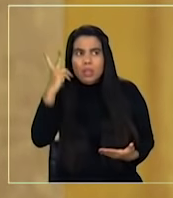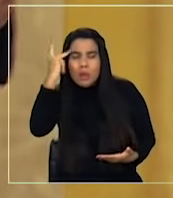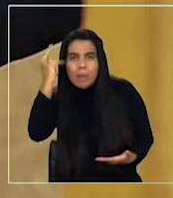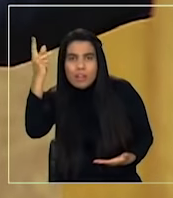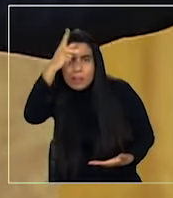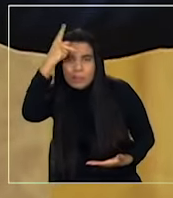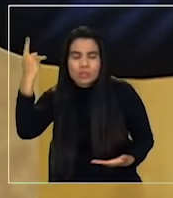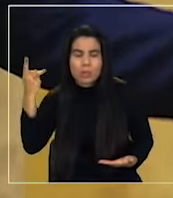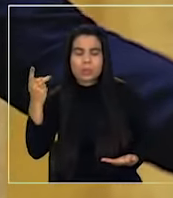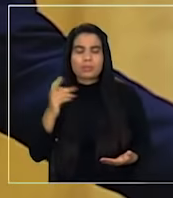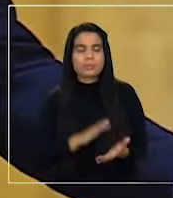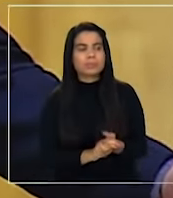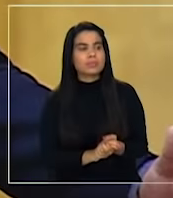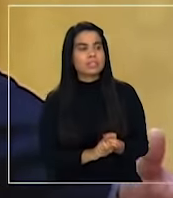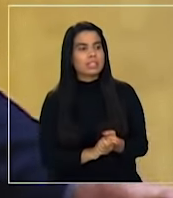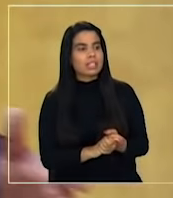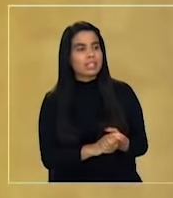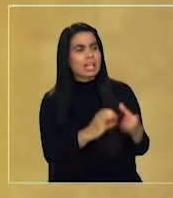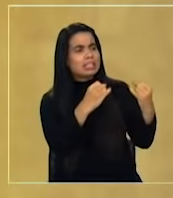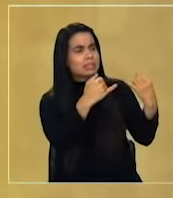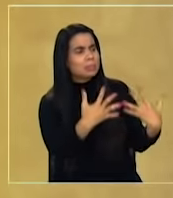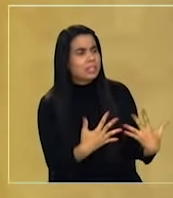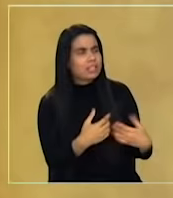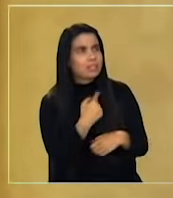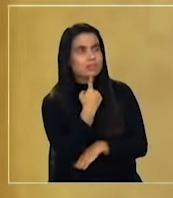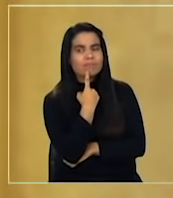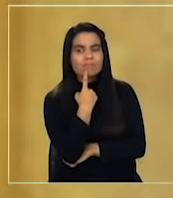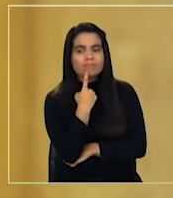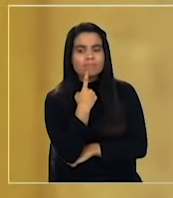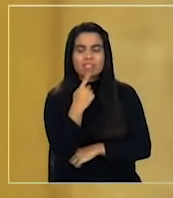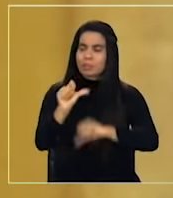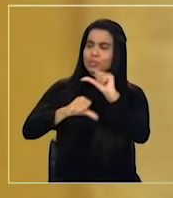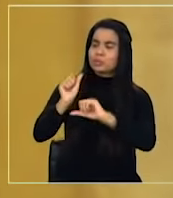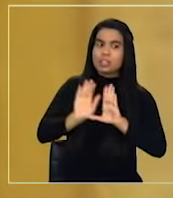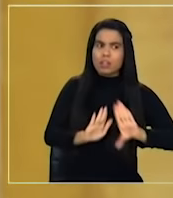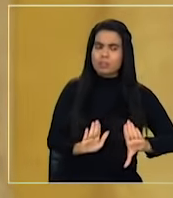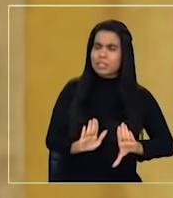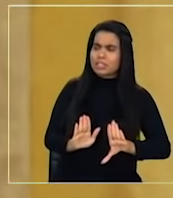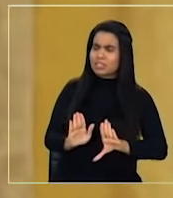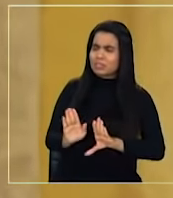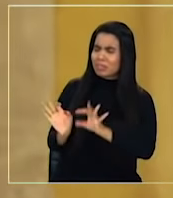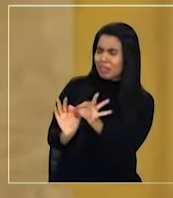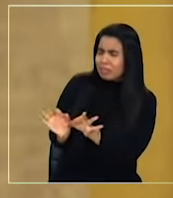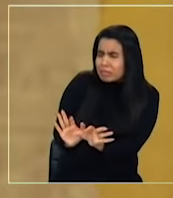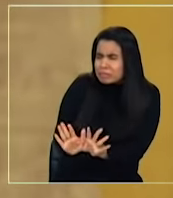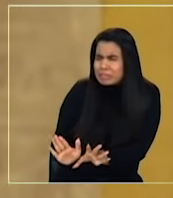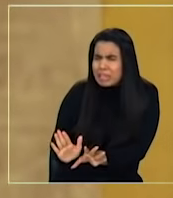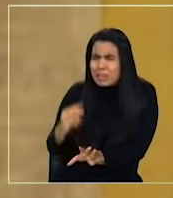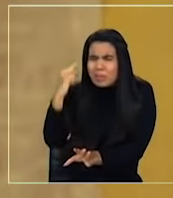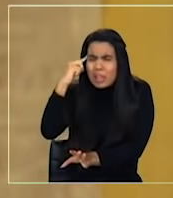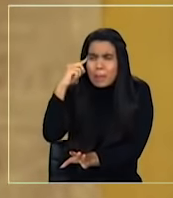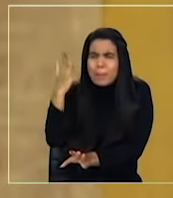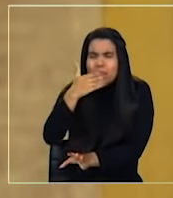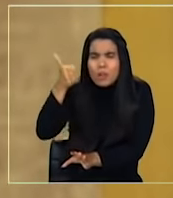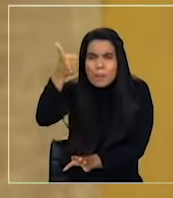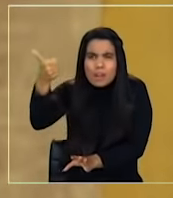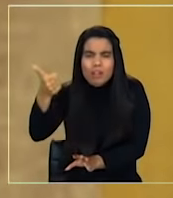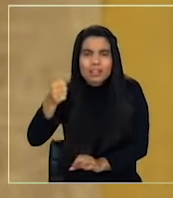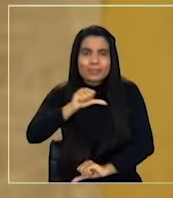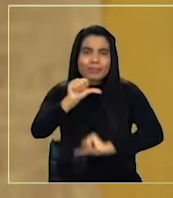Fala uma coisa uma hora, daqui a pouquinho ele tem que falar, não, não é bem assim, a gente pensou direito e tal. Muda a